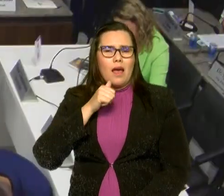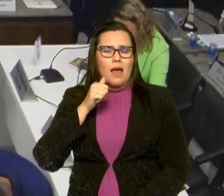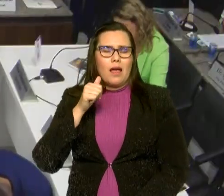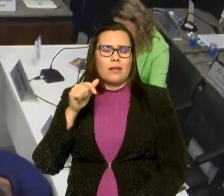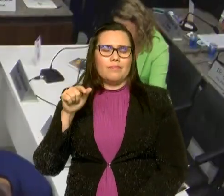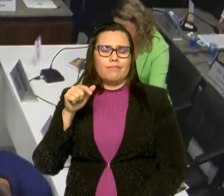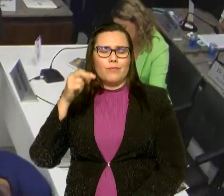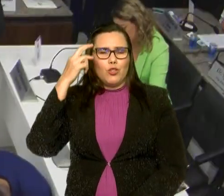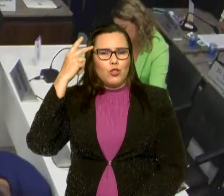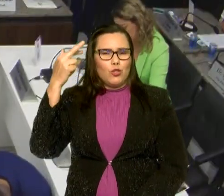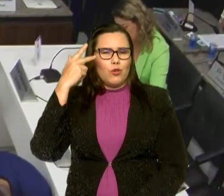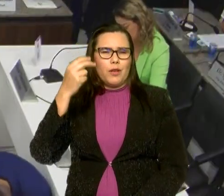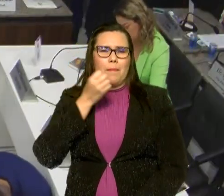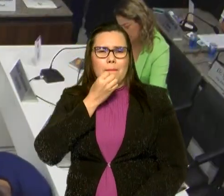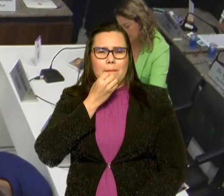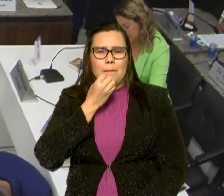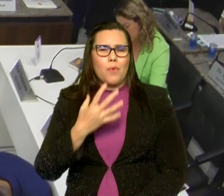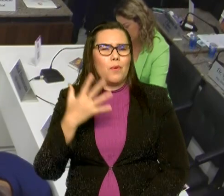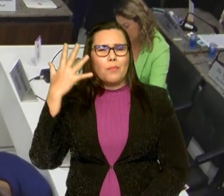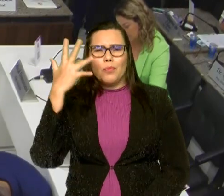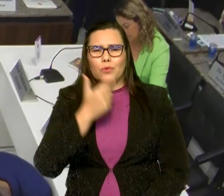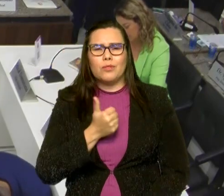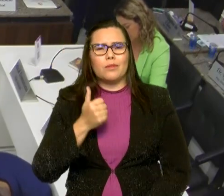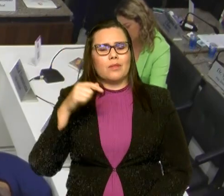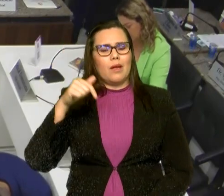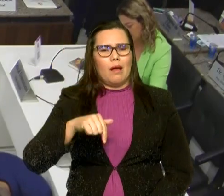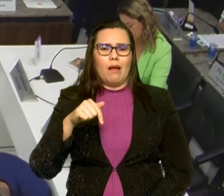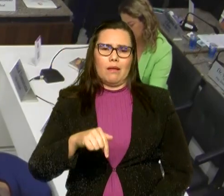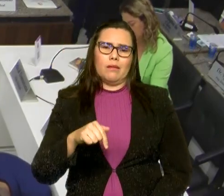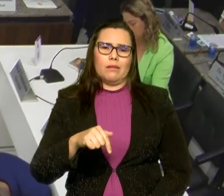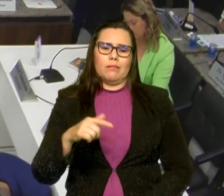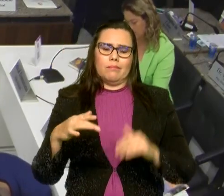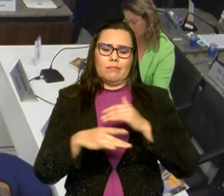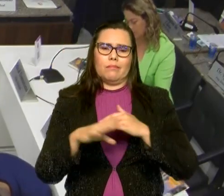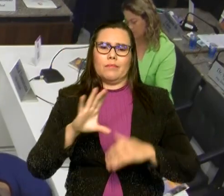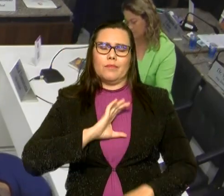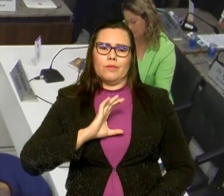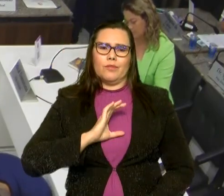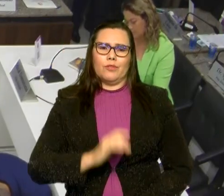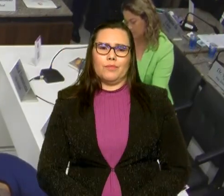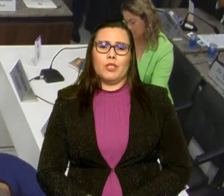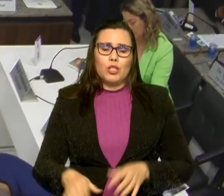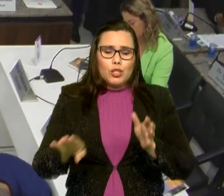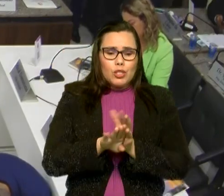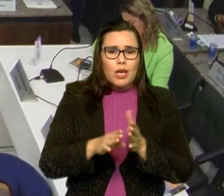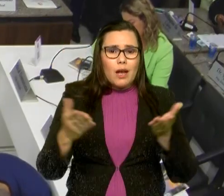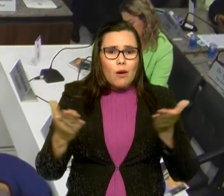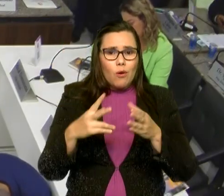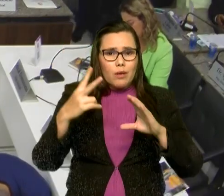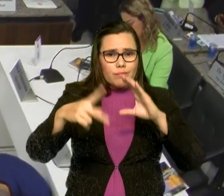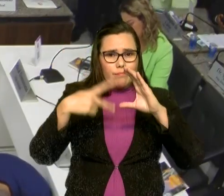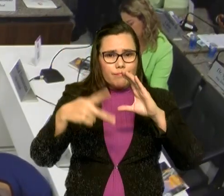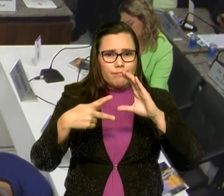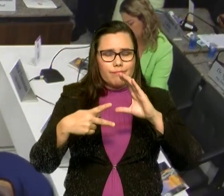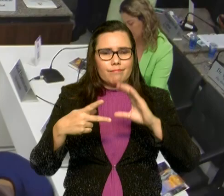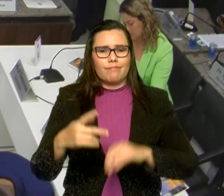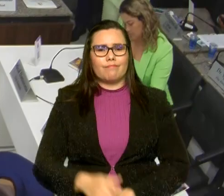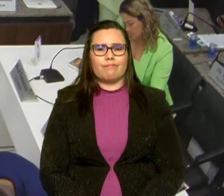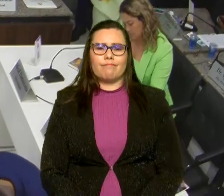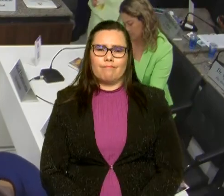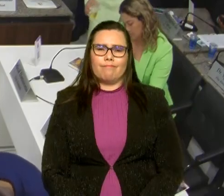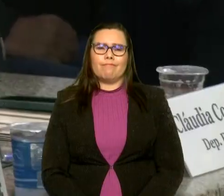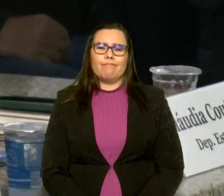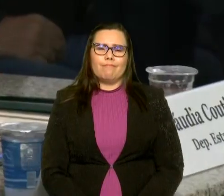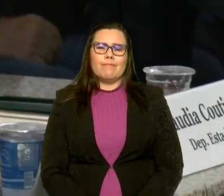Caxias e chega aqui nesse parlamento, doutora Cleide, saiba que a senhora